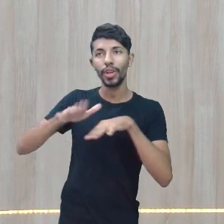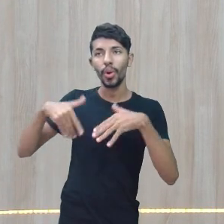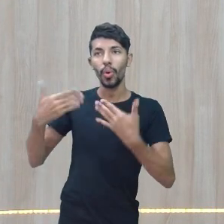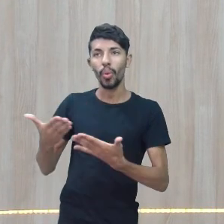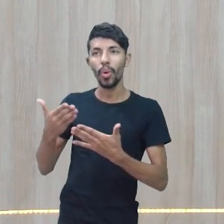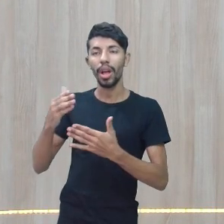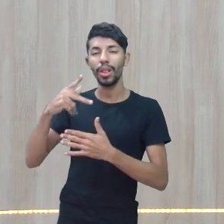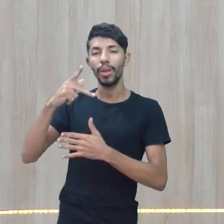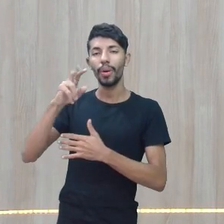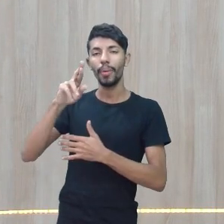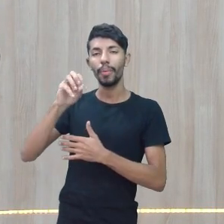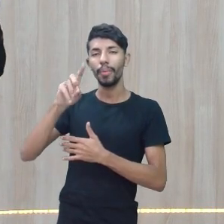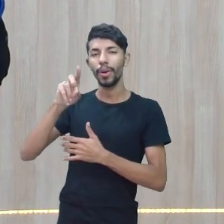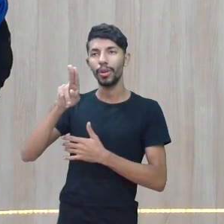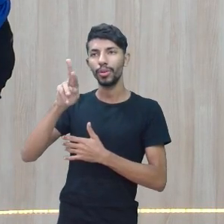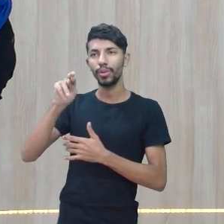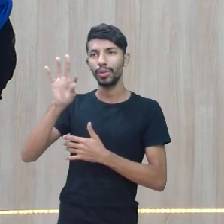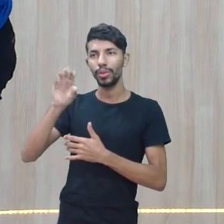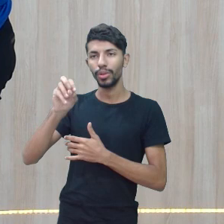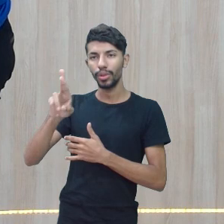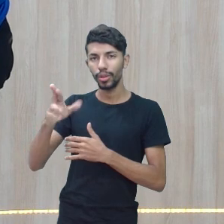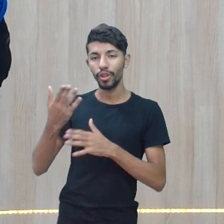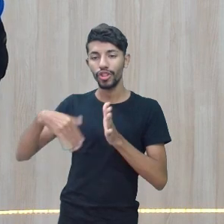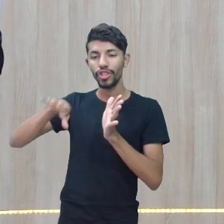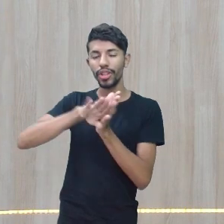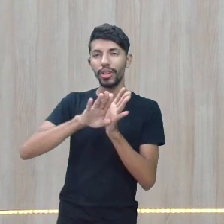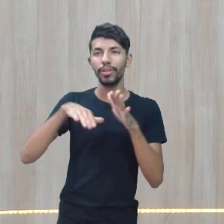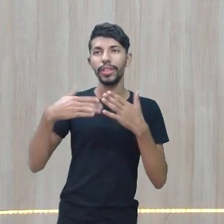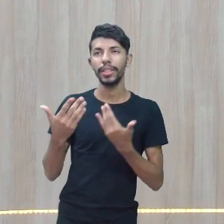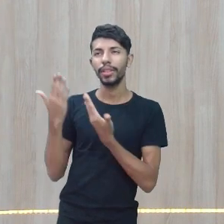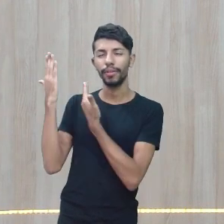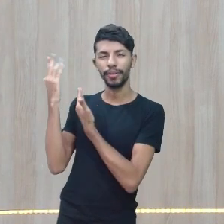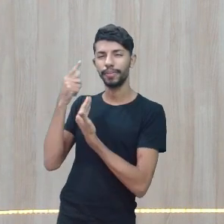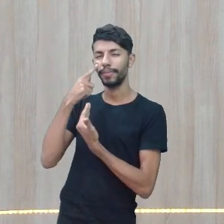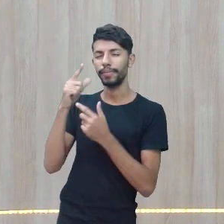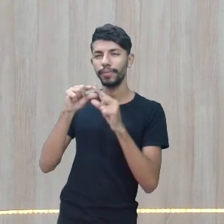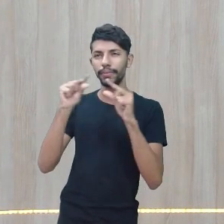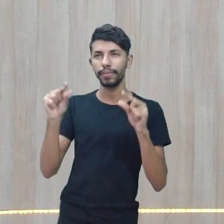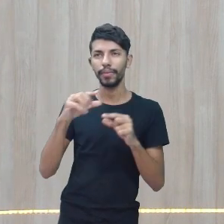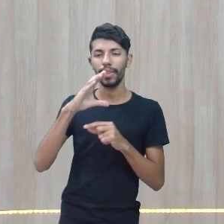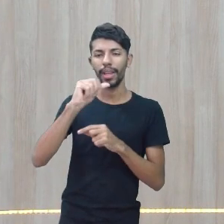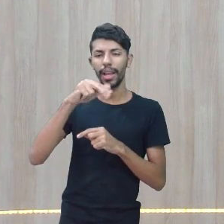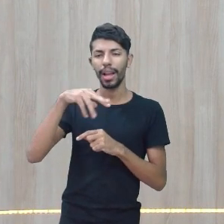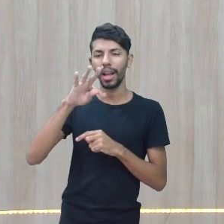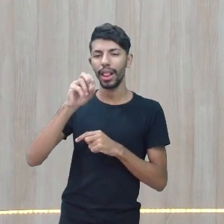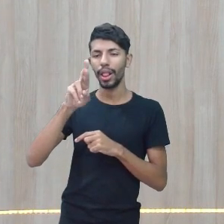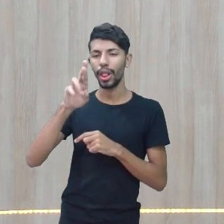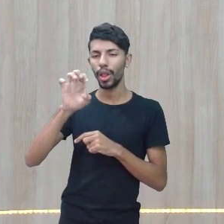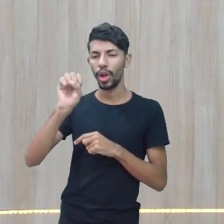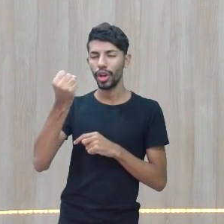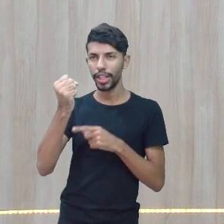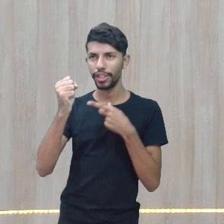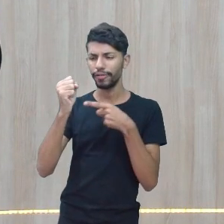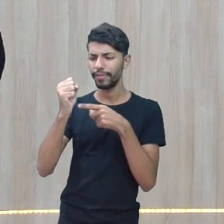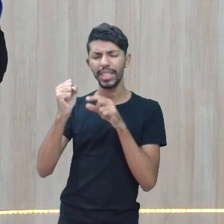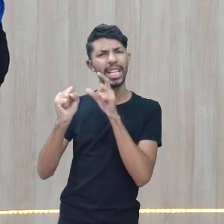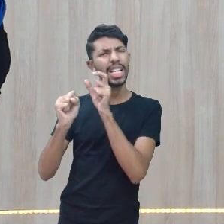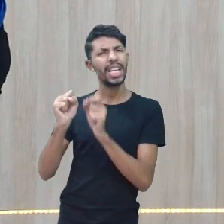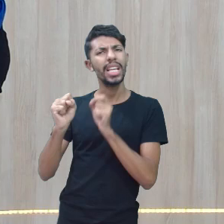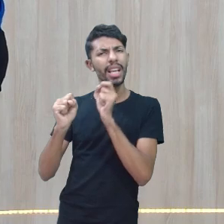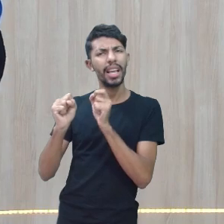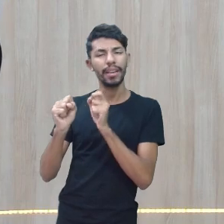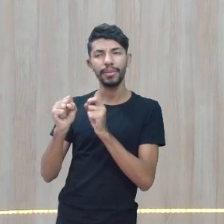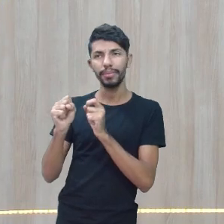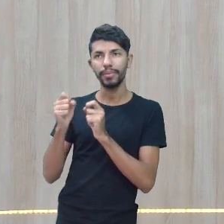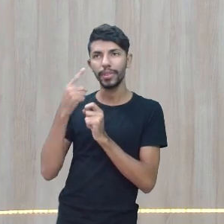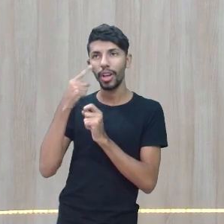chegou. E aí, nós temos aqui os cantores, não é? Quem? Eles, não é? Mais